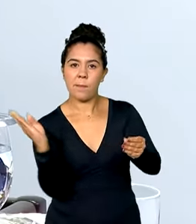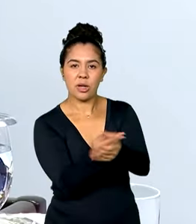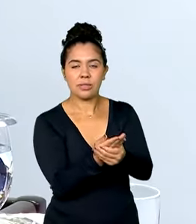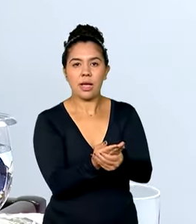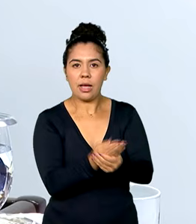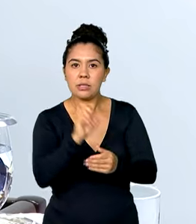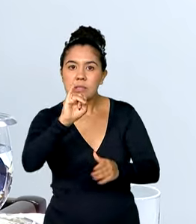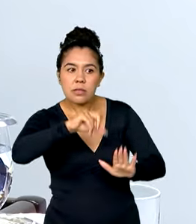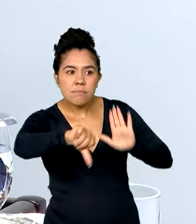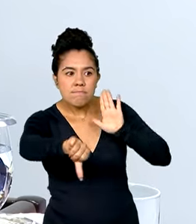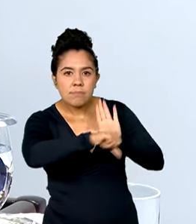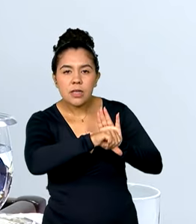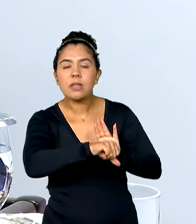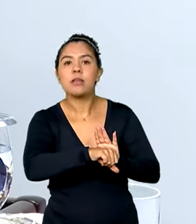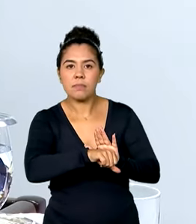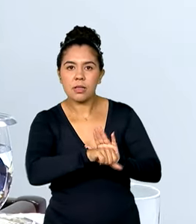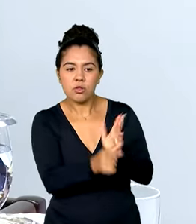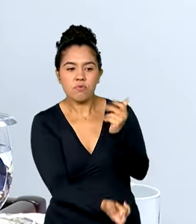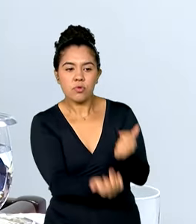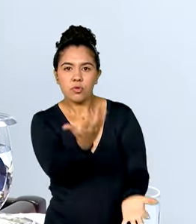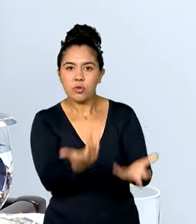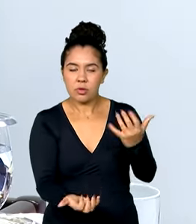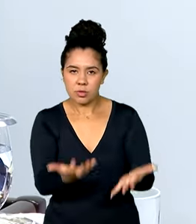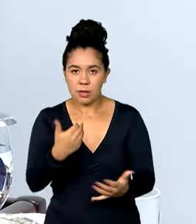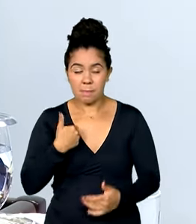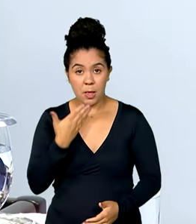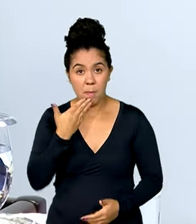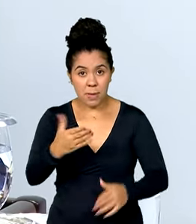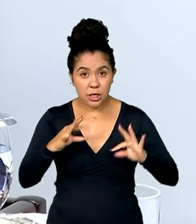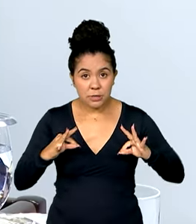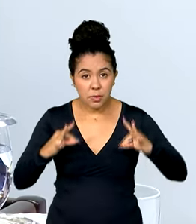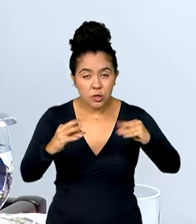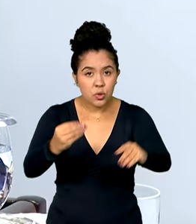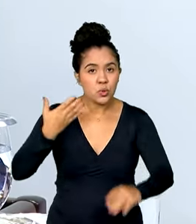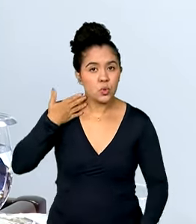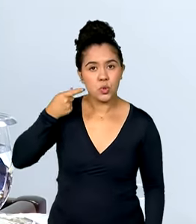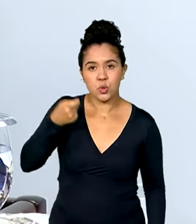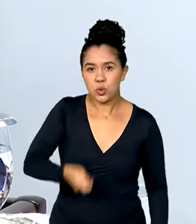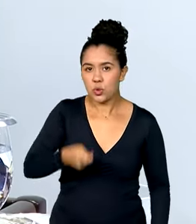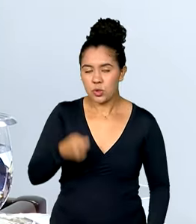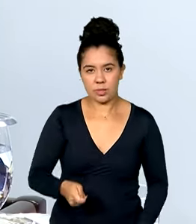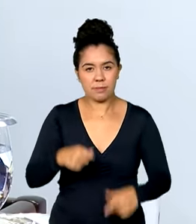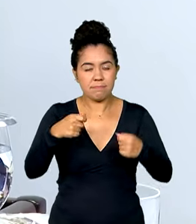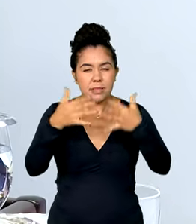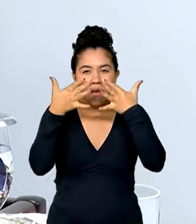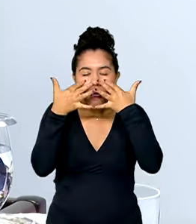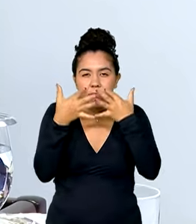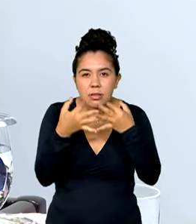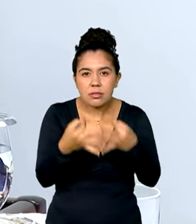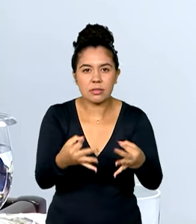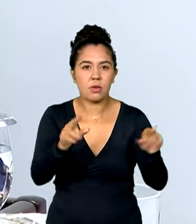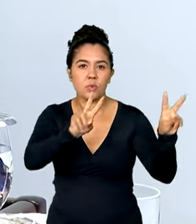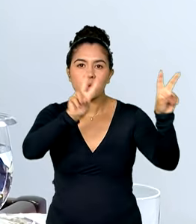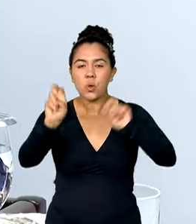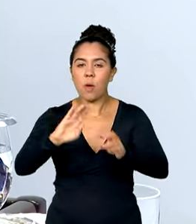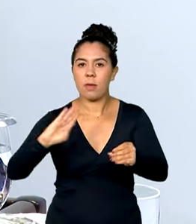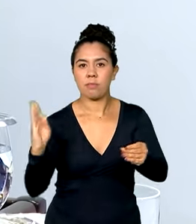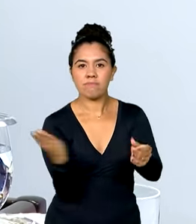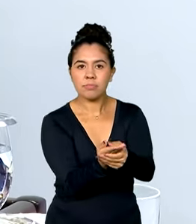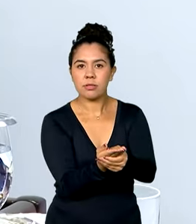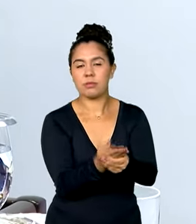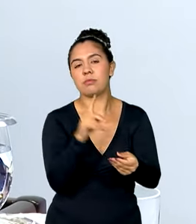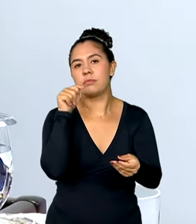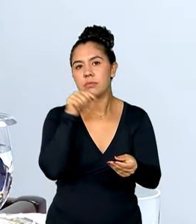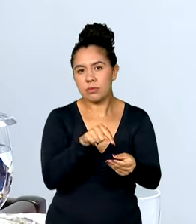a todos os juízes que deem preferência e especial atenção à tramitação de